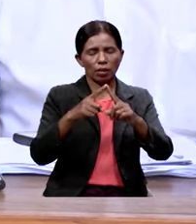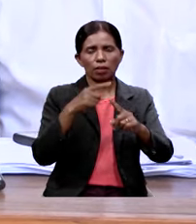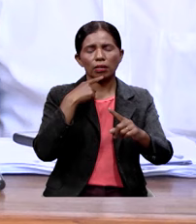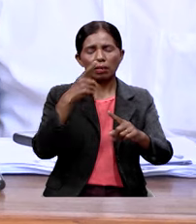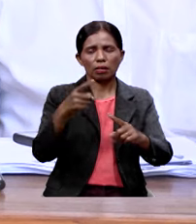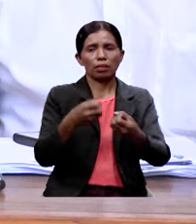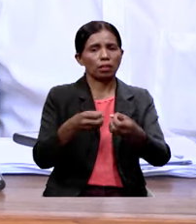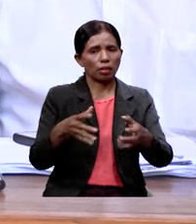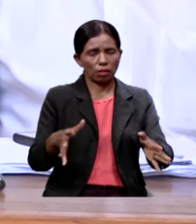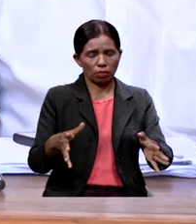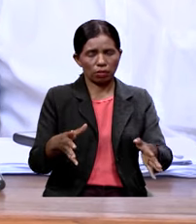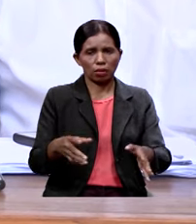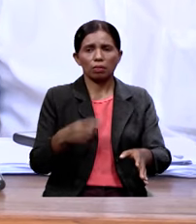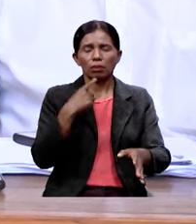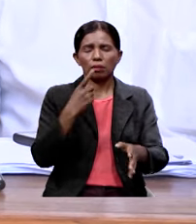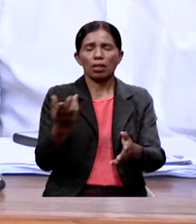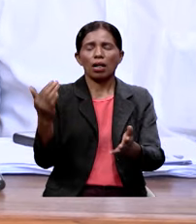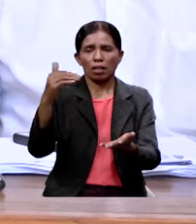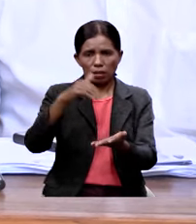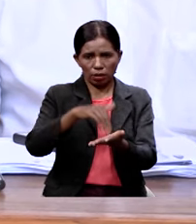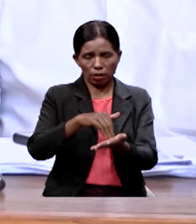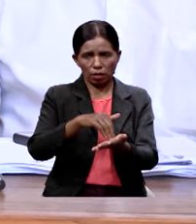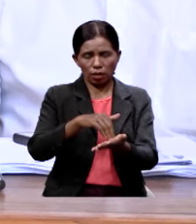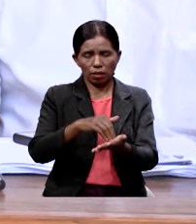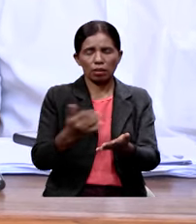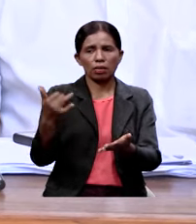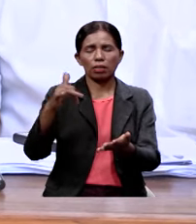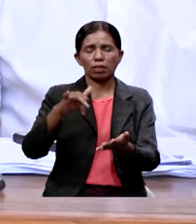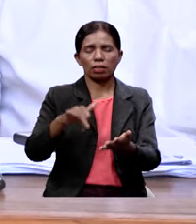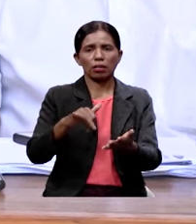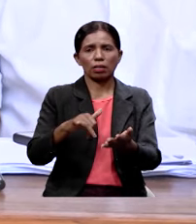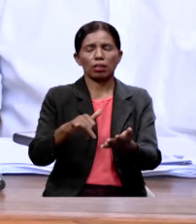jalete. Rodi renuncia sirania mandato,